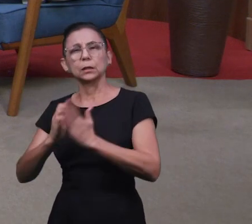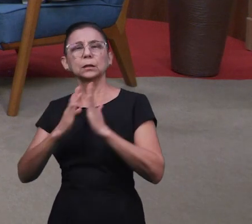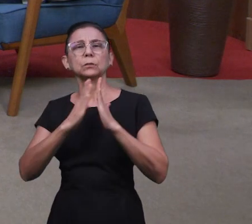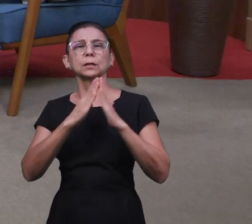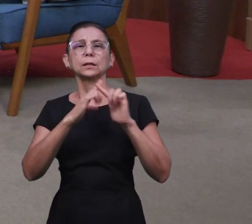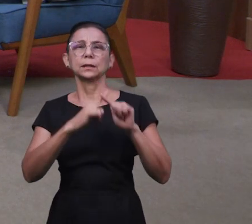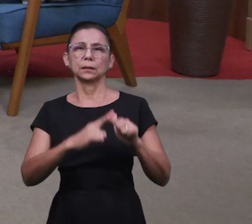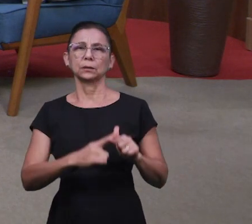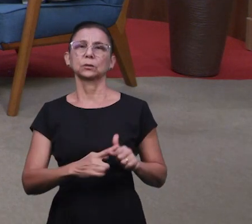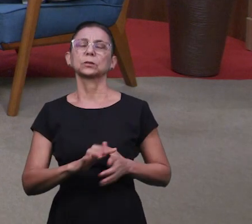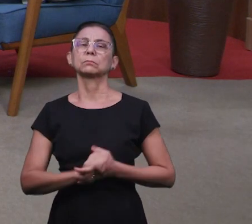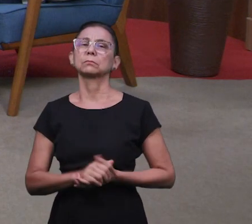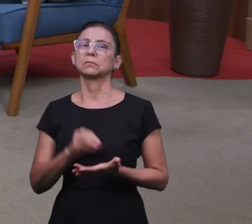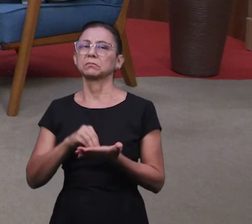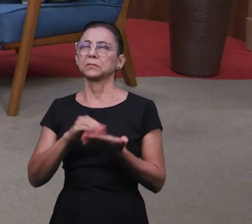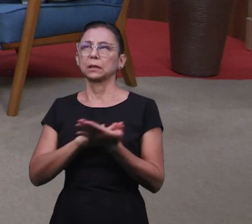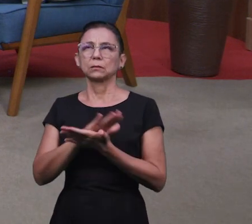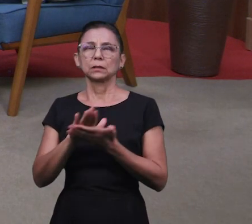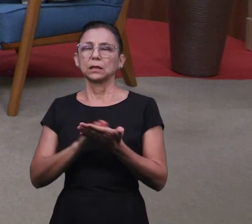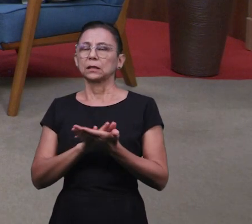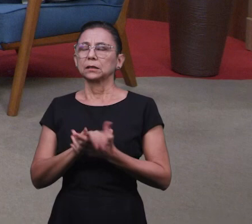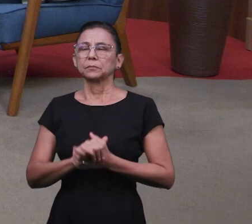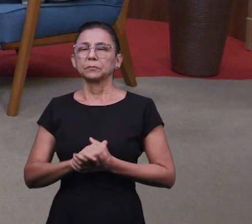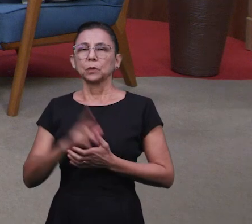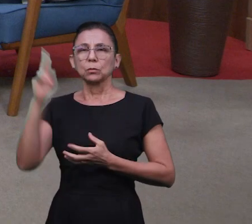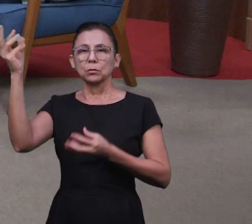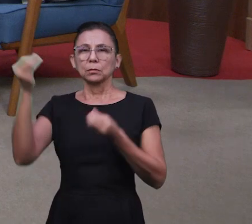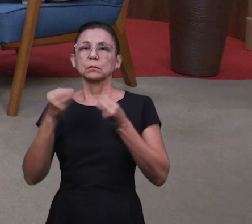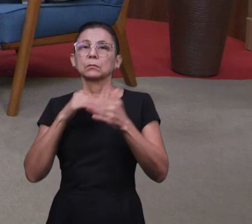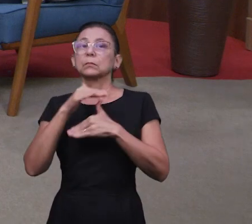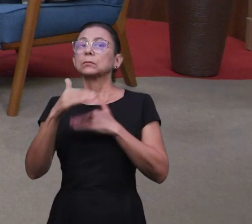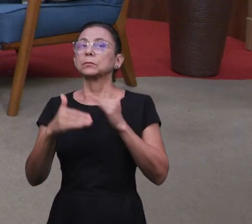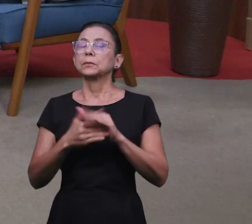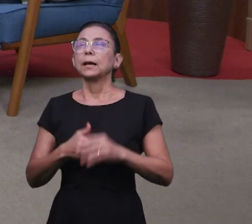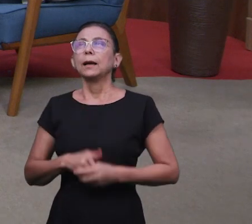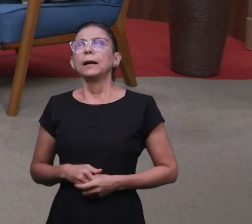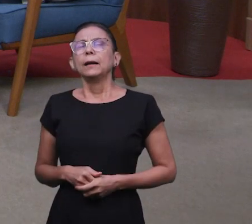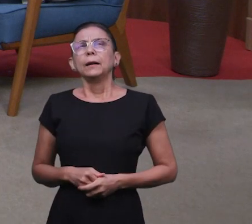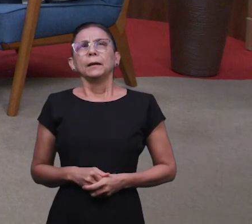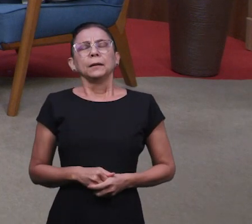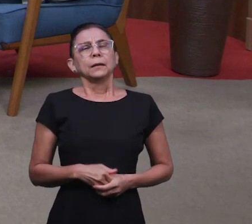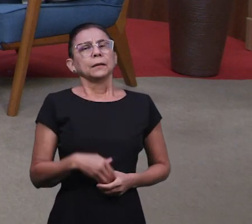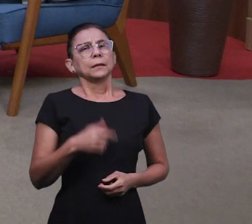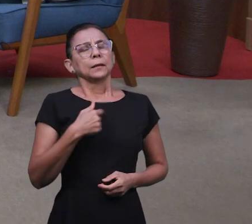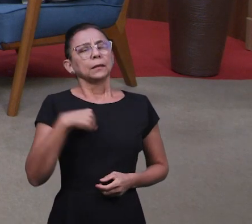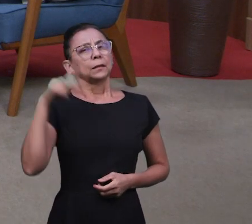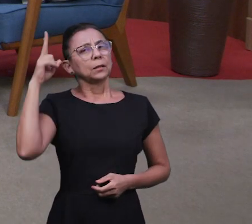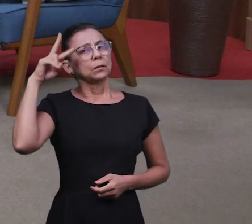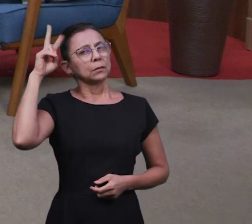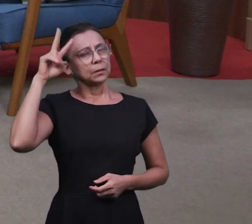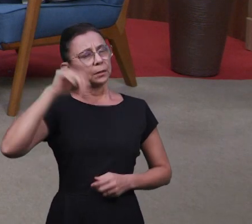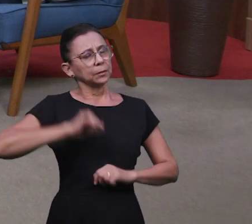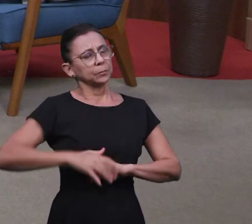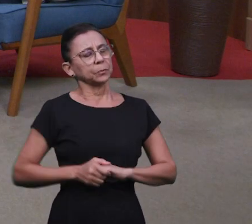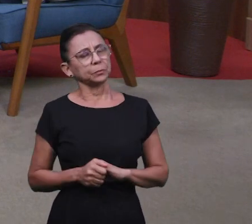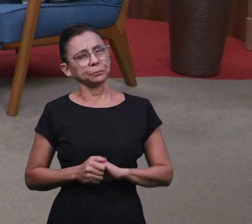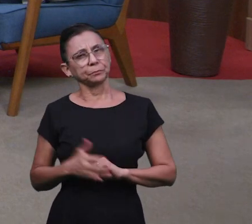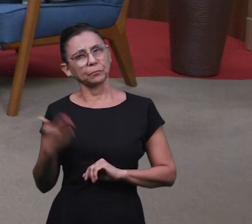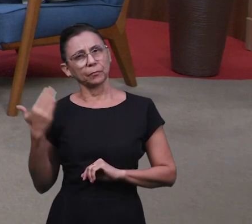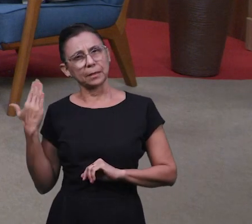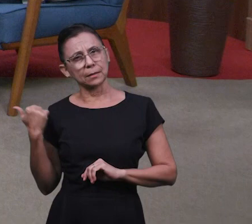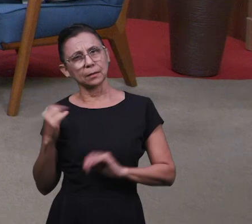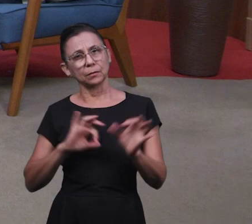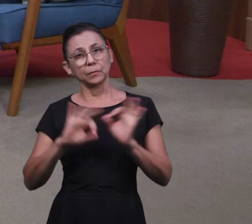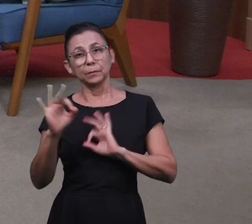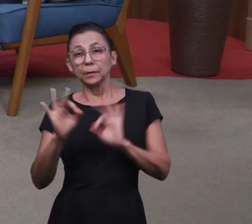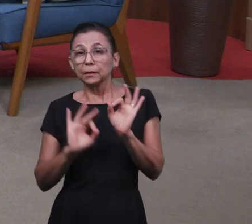recursos da parte do Senhor, né? Exato. E eu lembro que quando abordávamos esse assunto, preparando